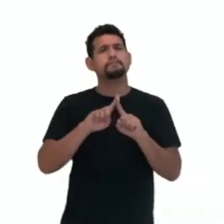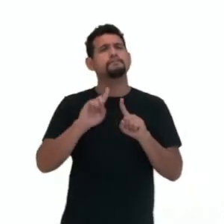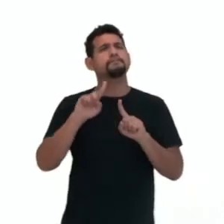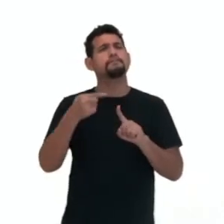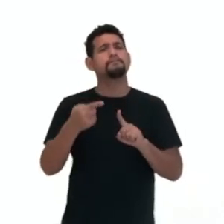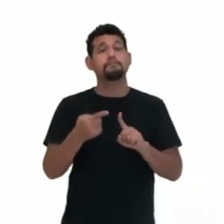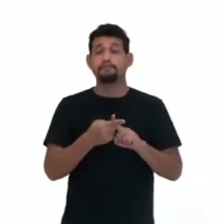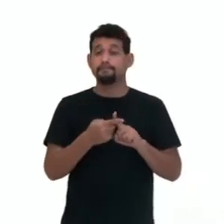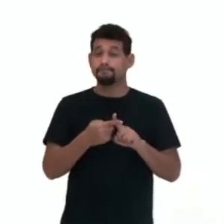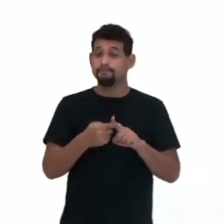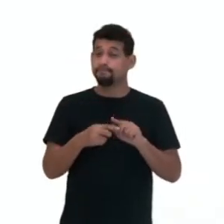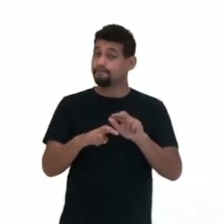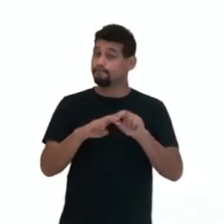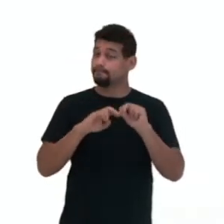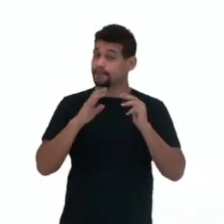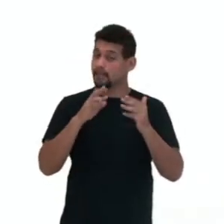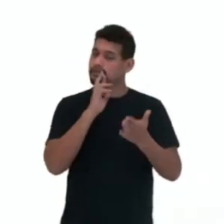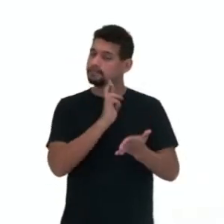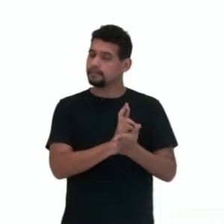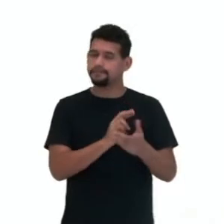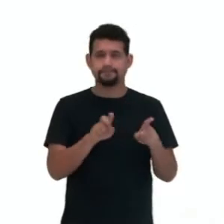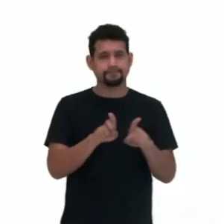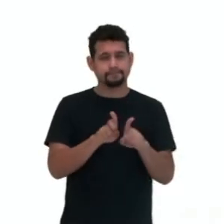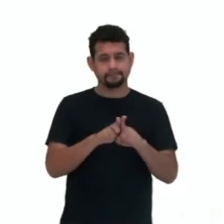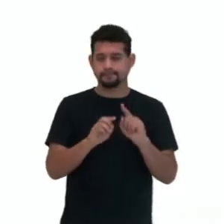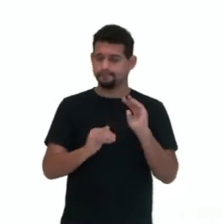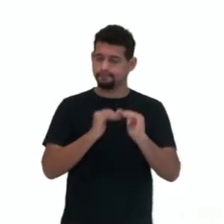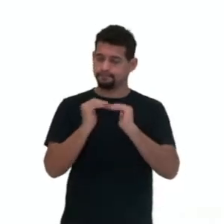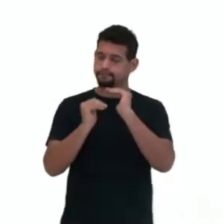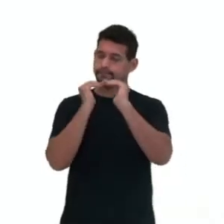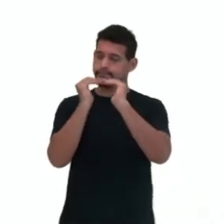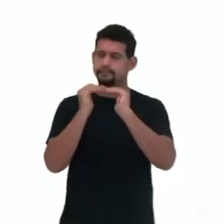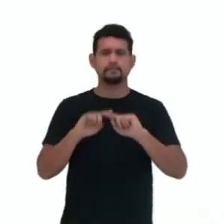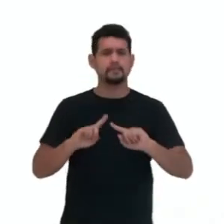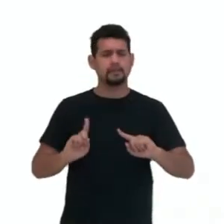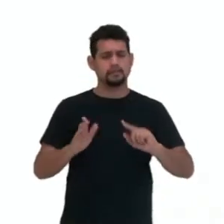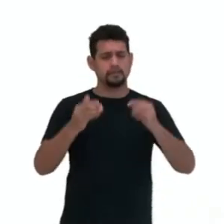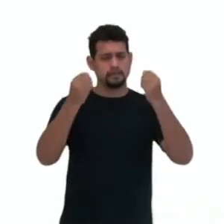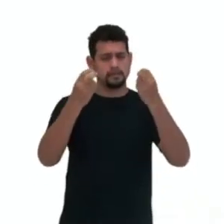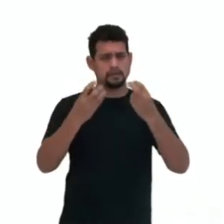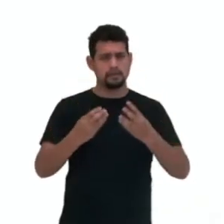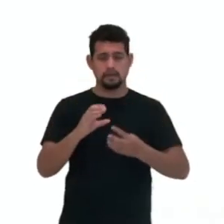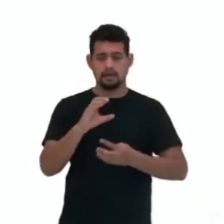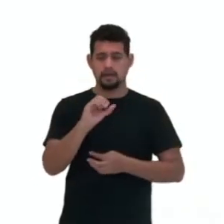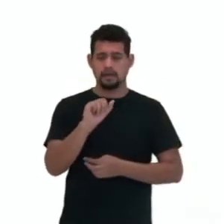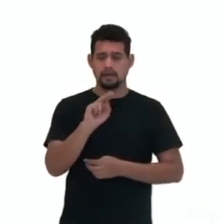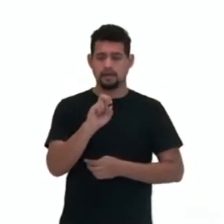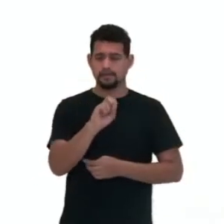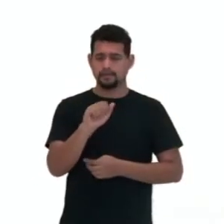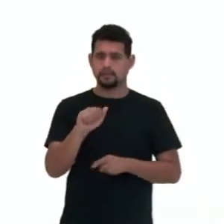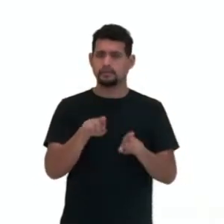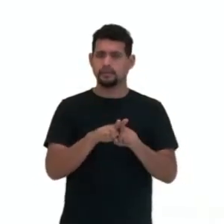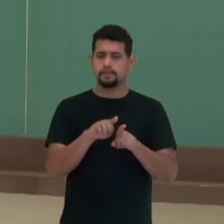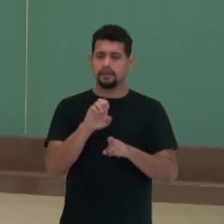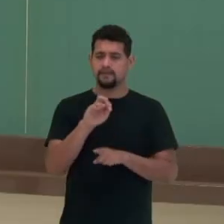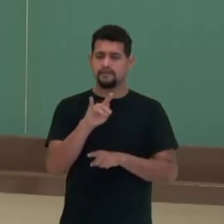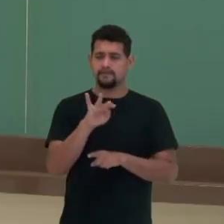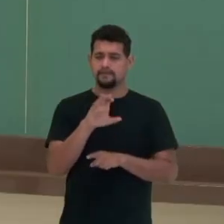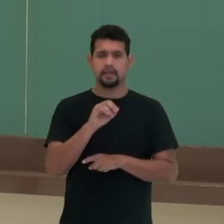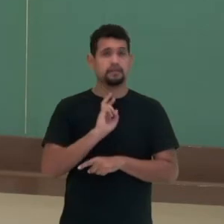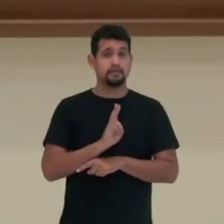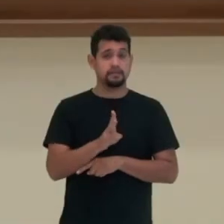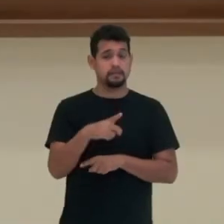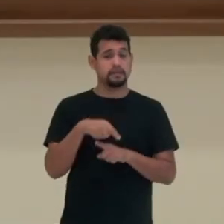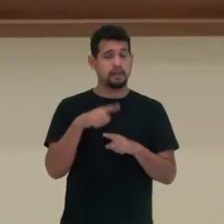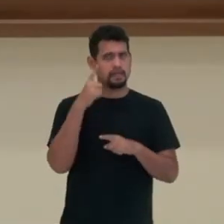As consequências, os resultados, os desdobramentos. Então, quando eu falo de causa e efeito, tenha sempre em mente